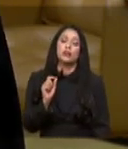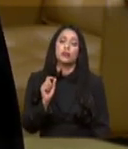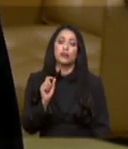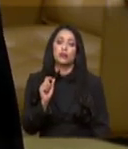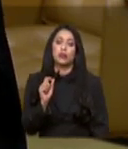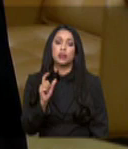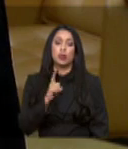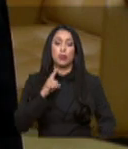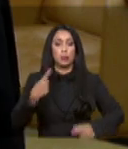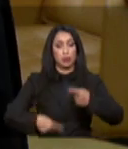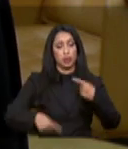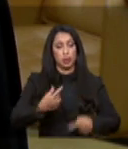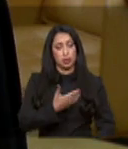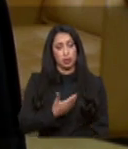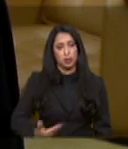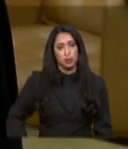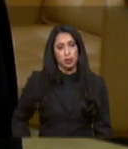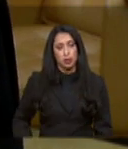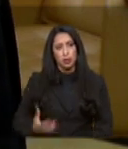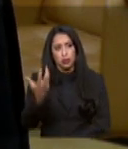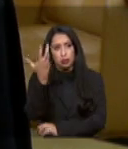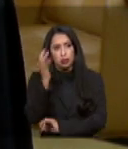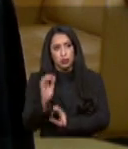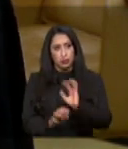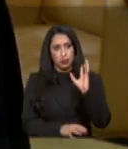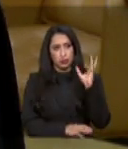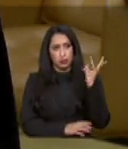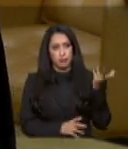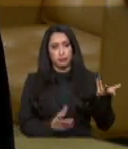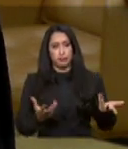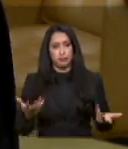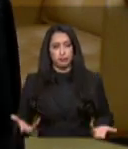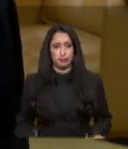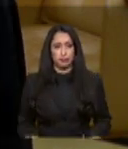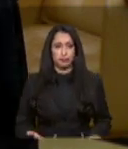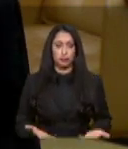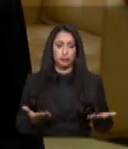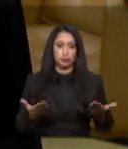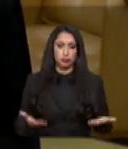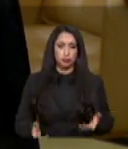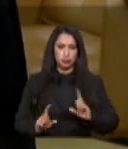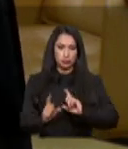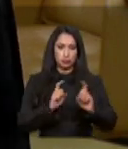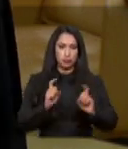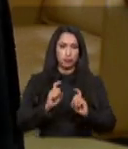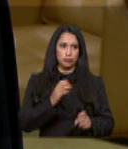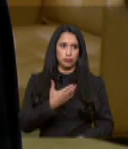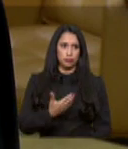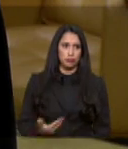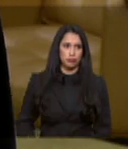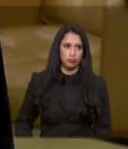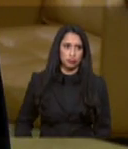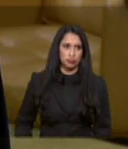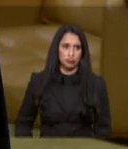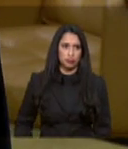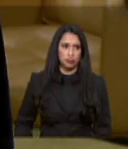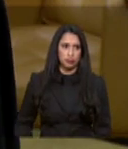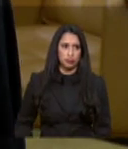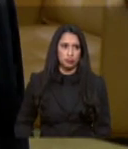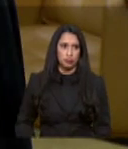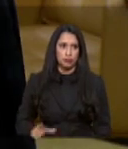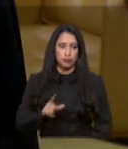de políticas públicas ambientais. Submete o processo decisório da administração pública a uma espécie de